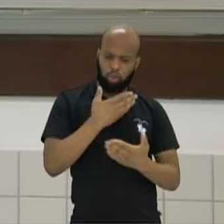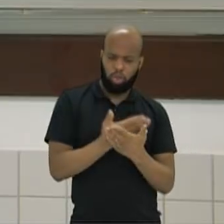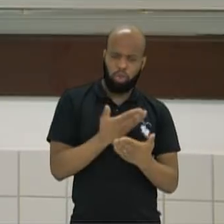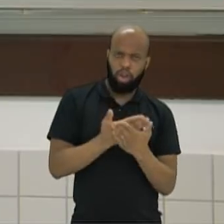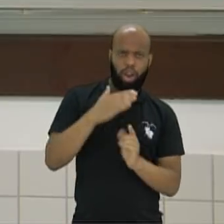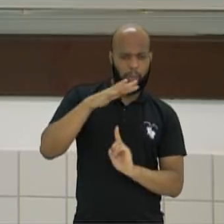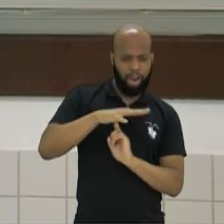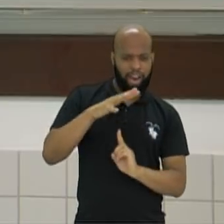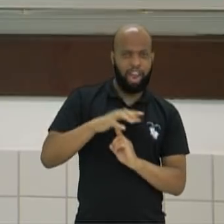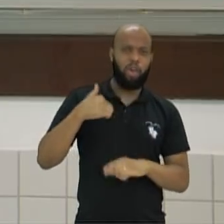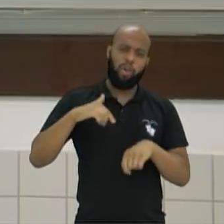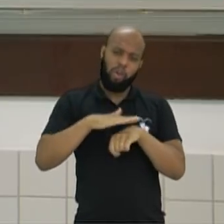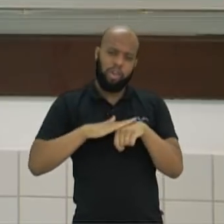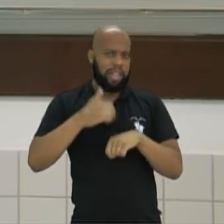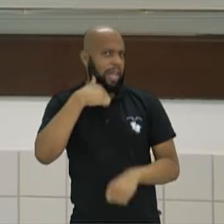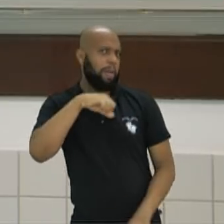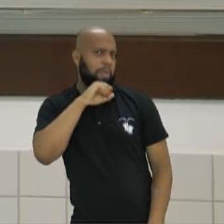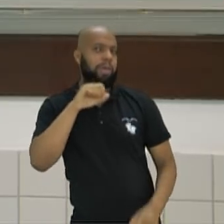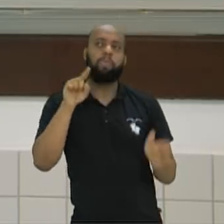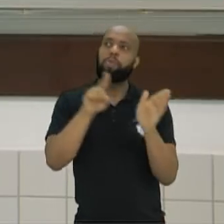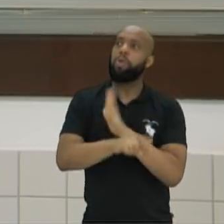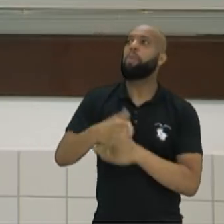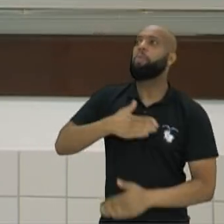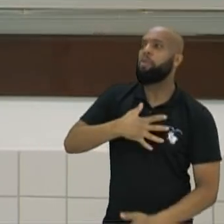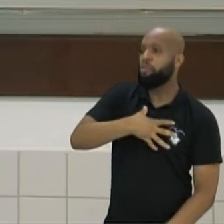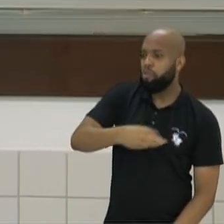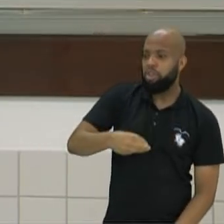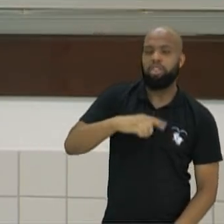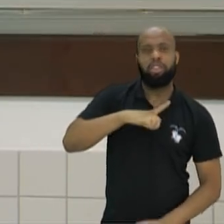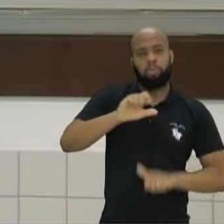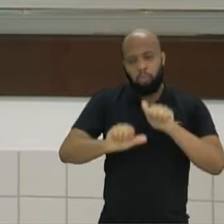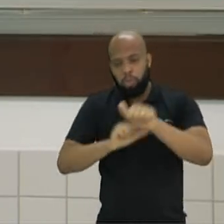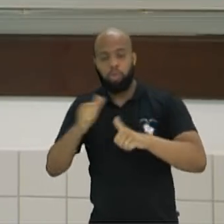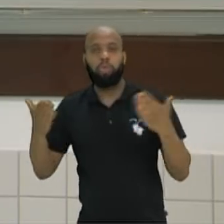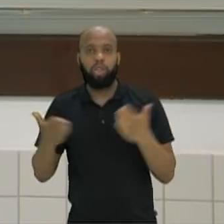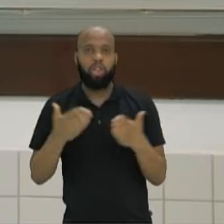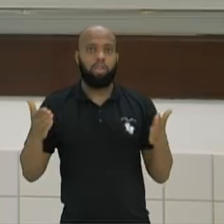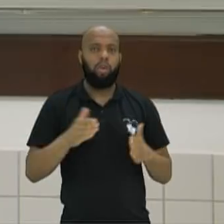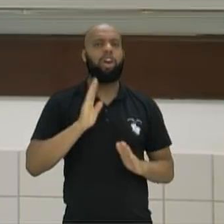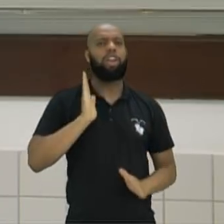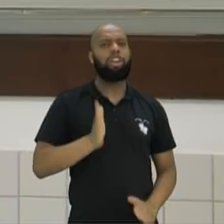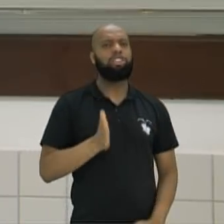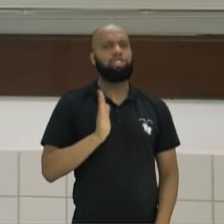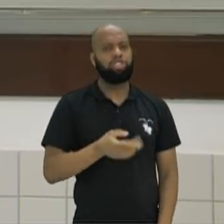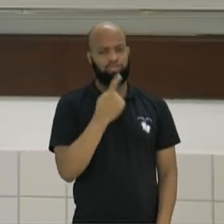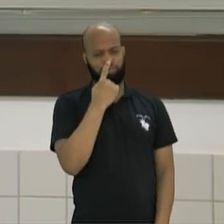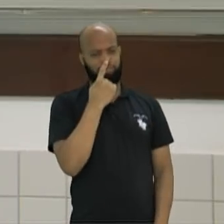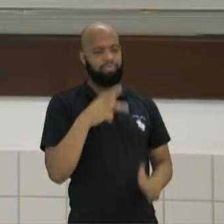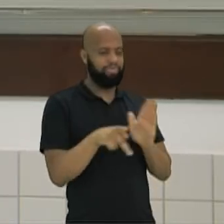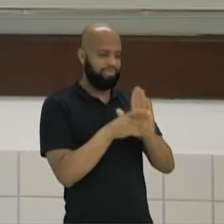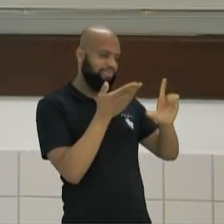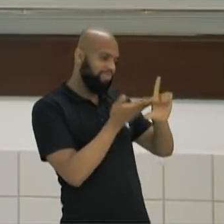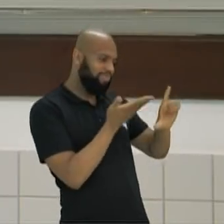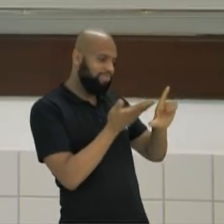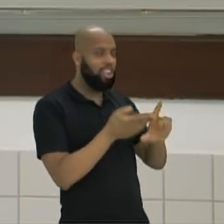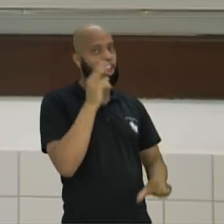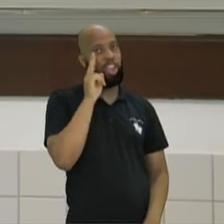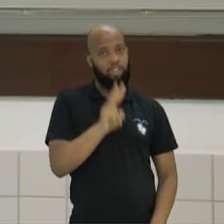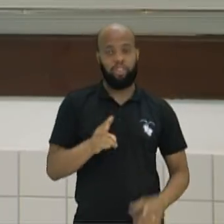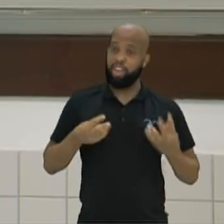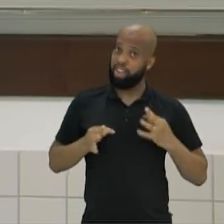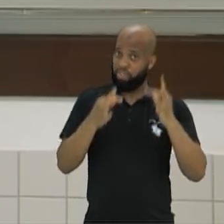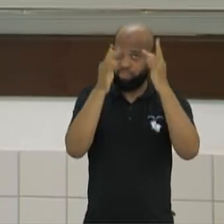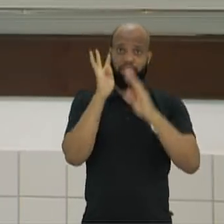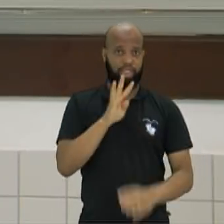com algumas mães, até falaram assim, aos pouquinhos meus filhos foram migrando e agora se familiarizaram bem com o sistema. Vocês vão ver um universo digital